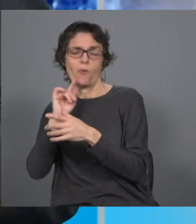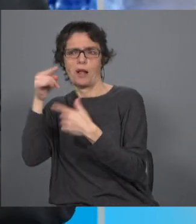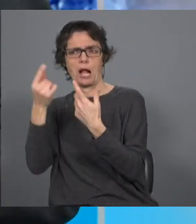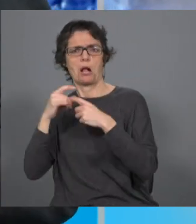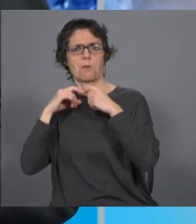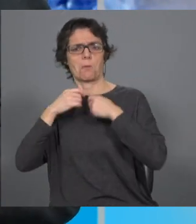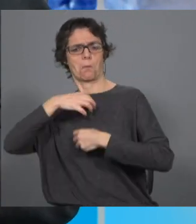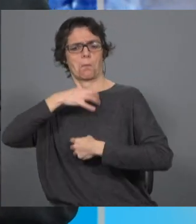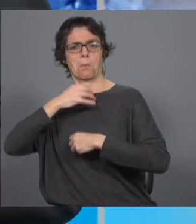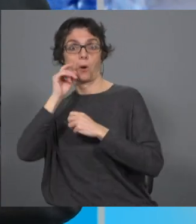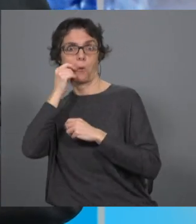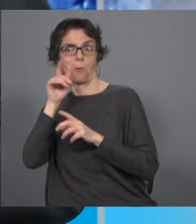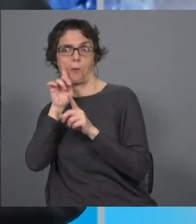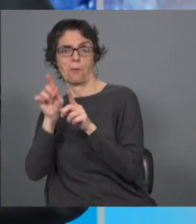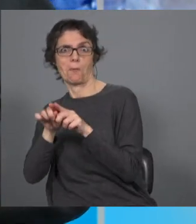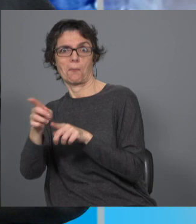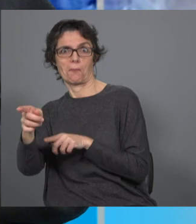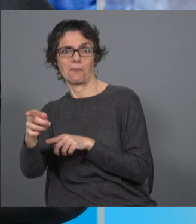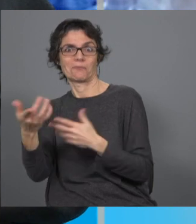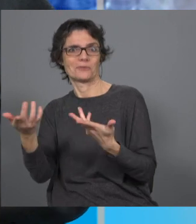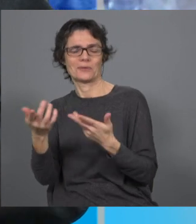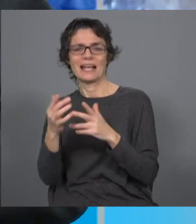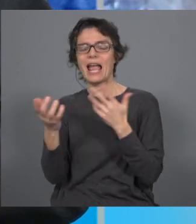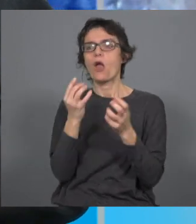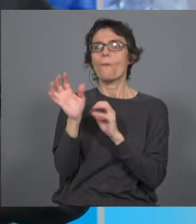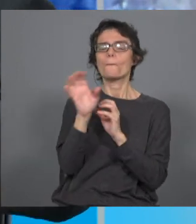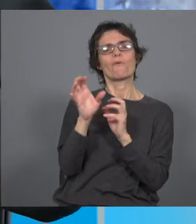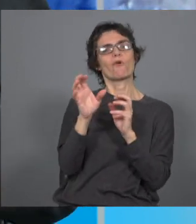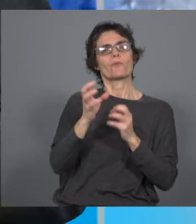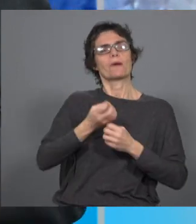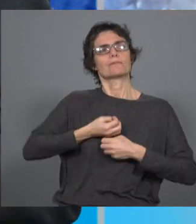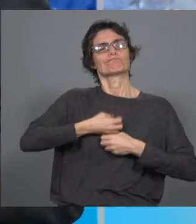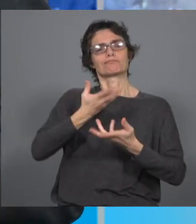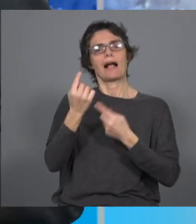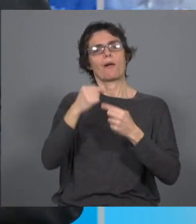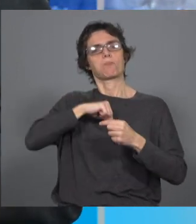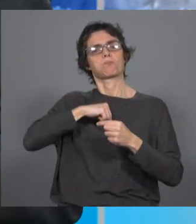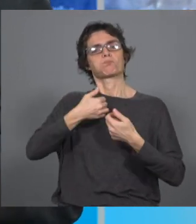confusão carnavalesca que se cria, que é uma espécie de